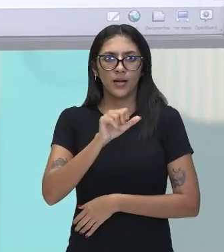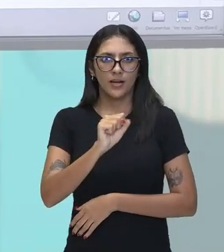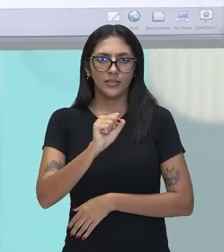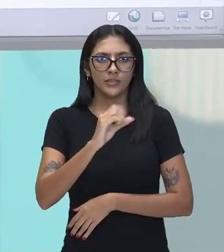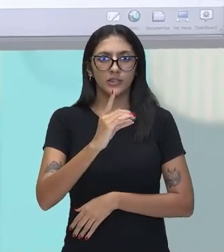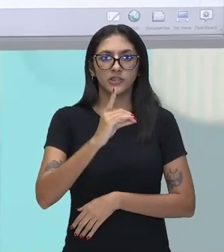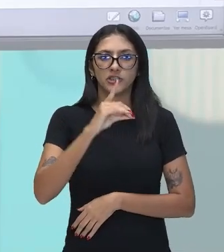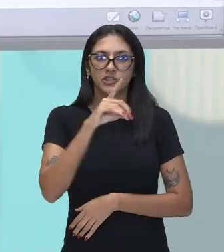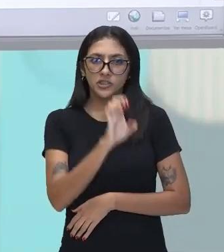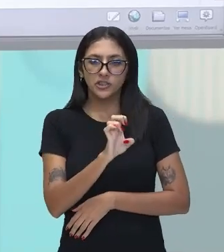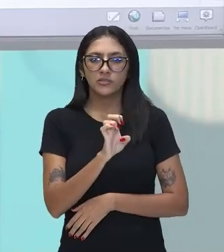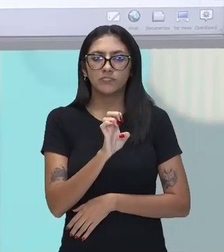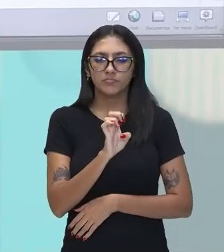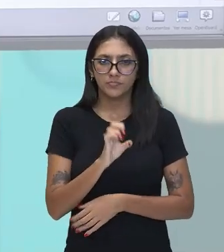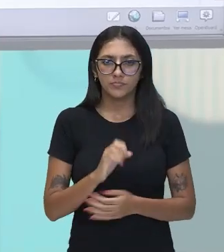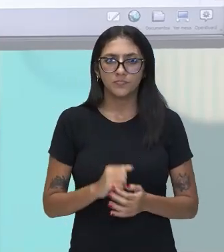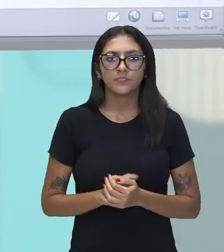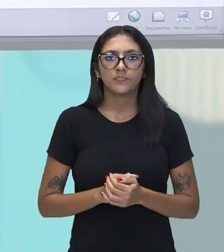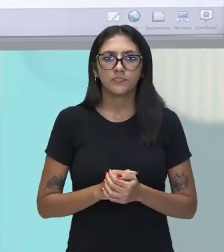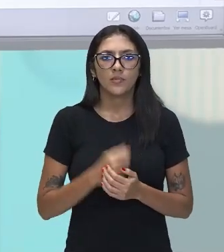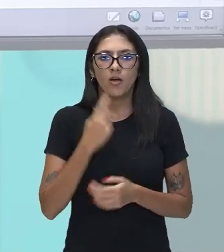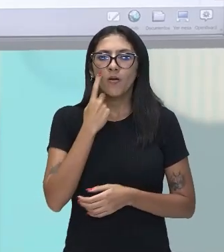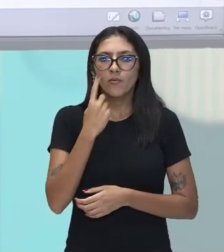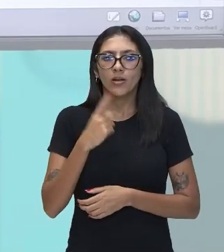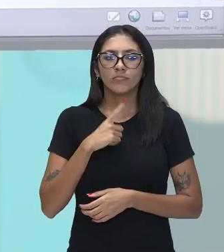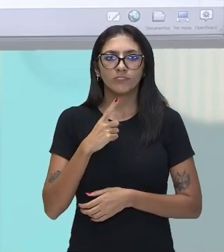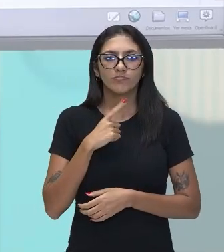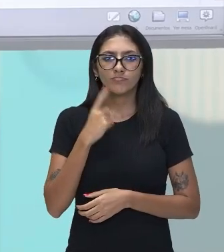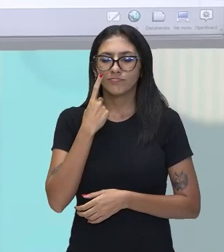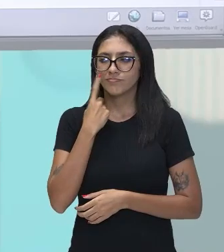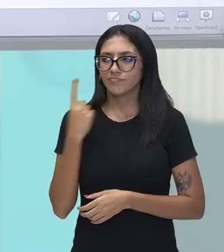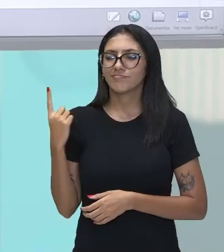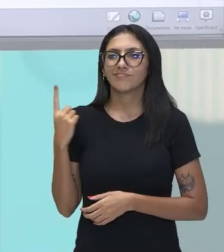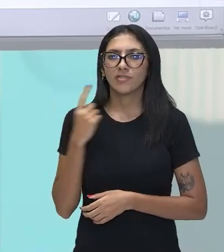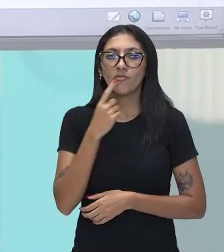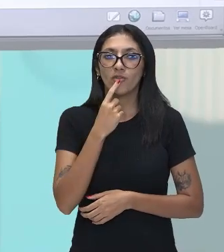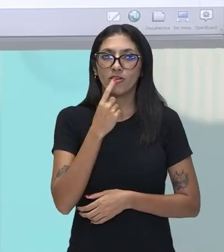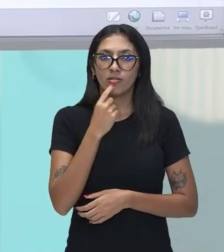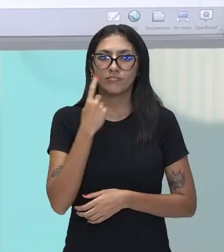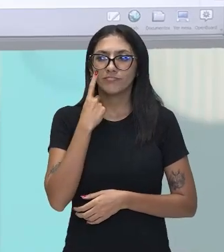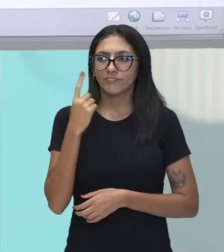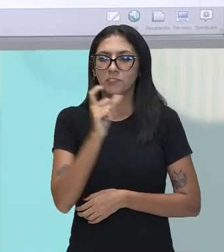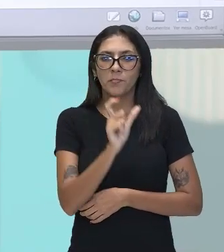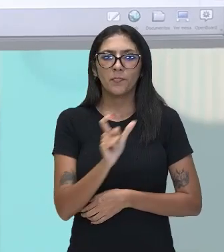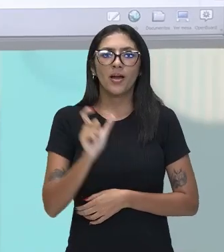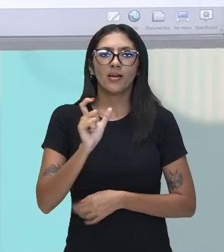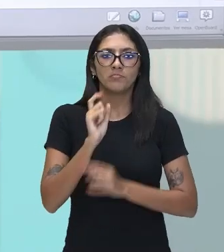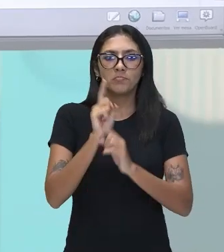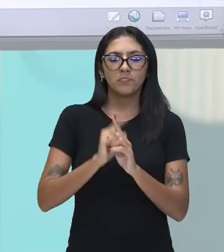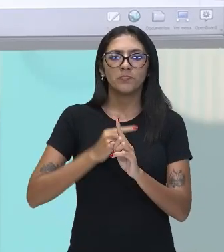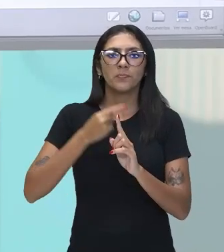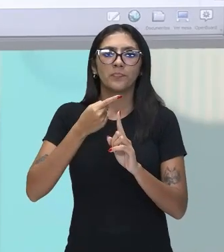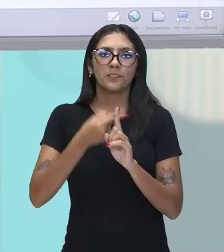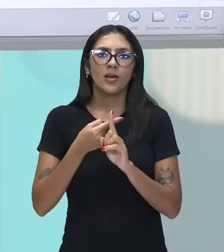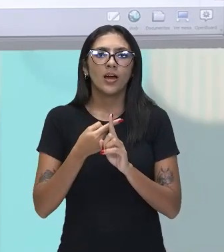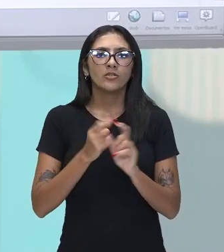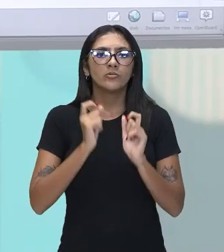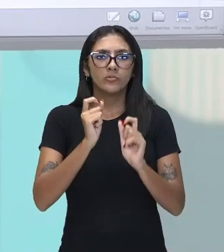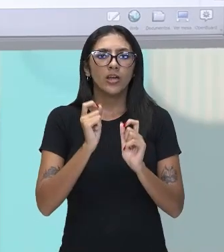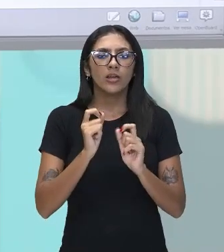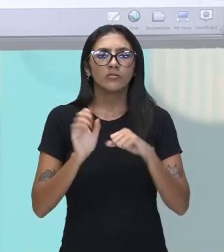Por quê, professora? Porque eu tenho a expressão mais de um, seguida de um substantivo. Qual é o